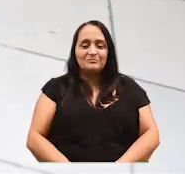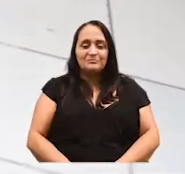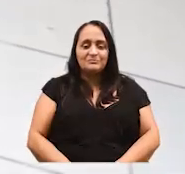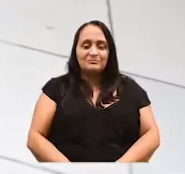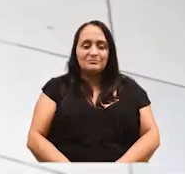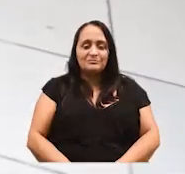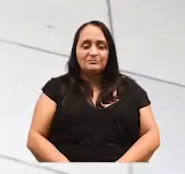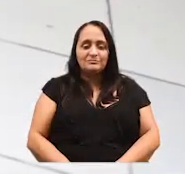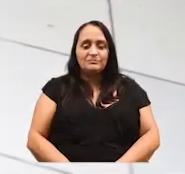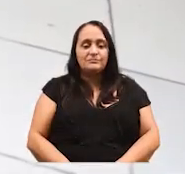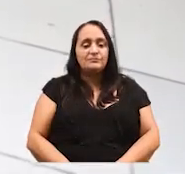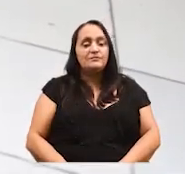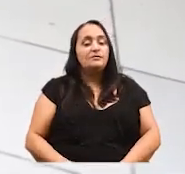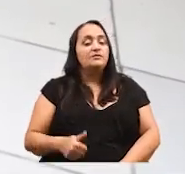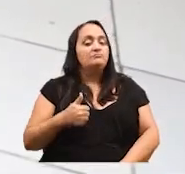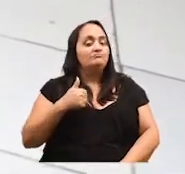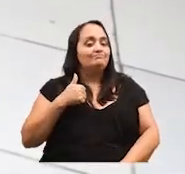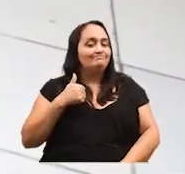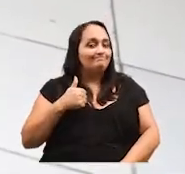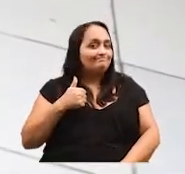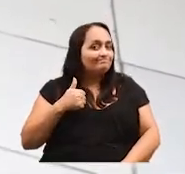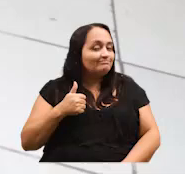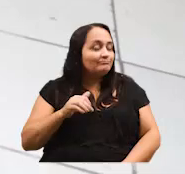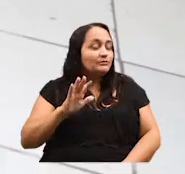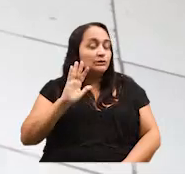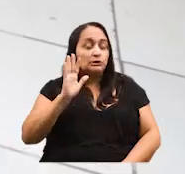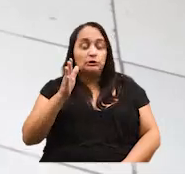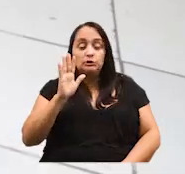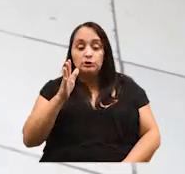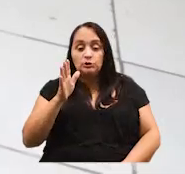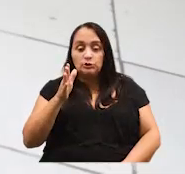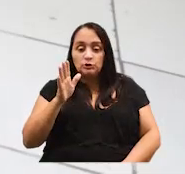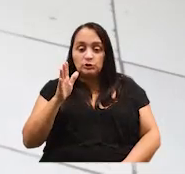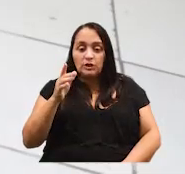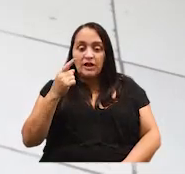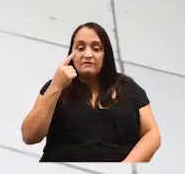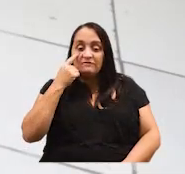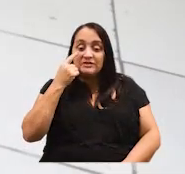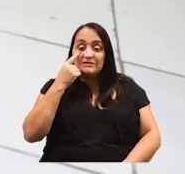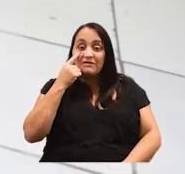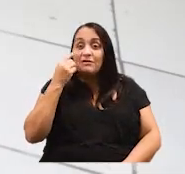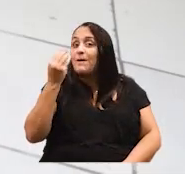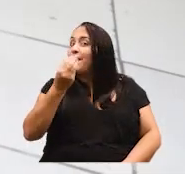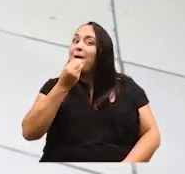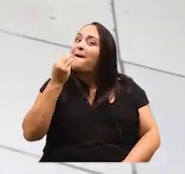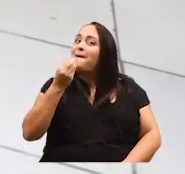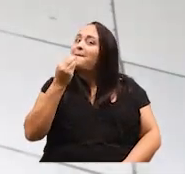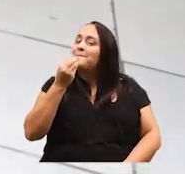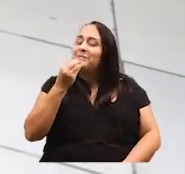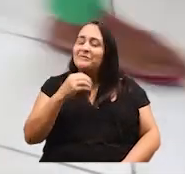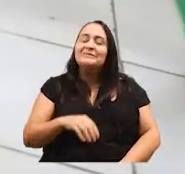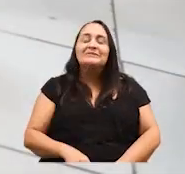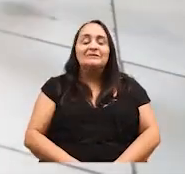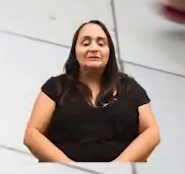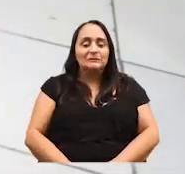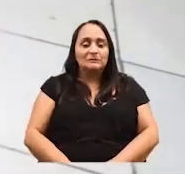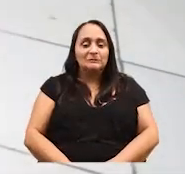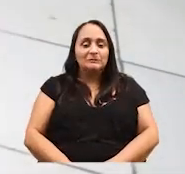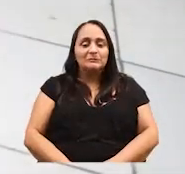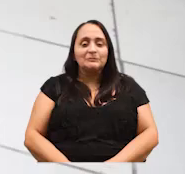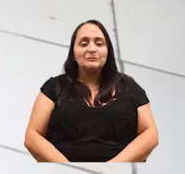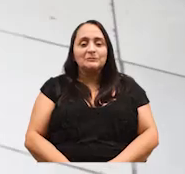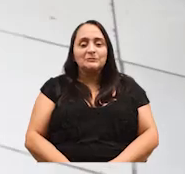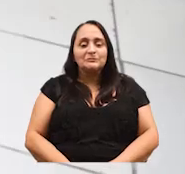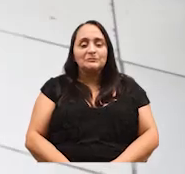Gente, a cocada já tá pronta. Vou trazer a panela aqui para vocês verem como ela ficou, tá certo? Tá.